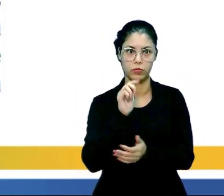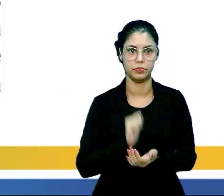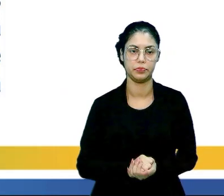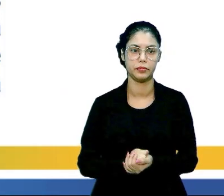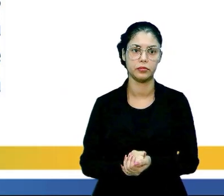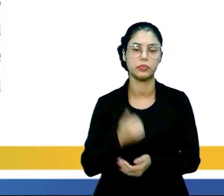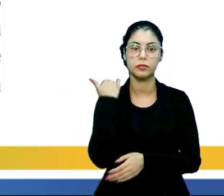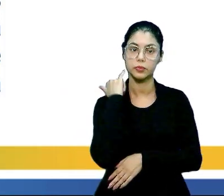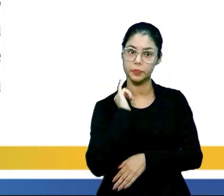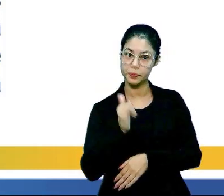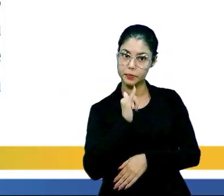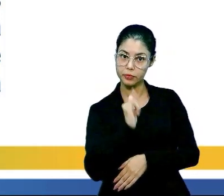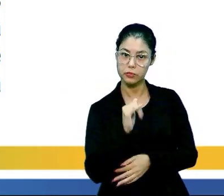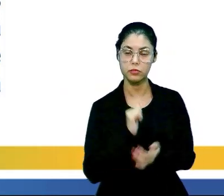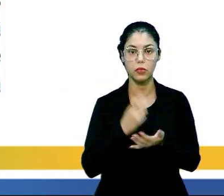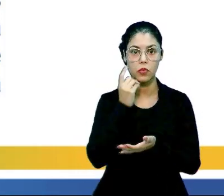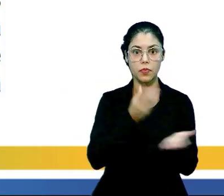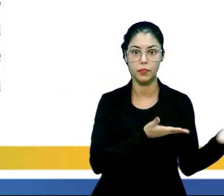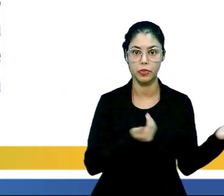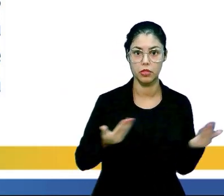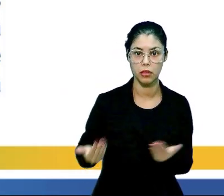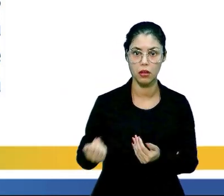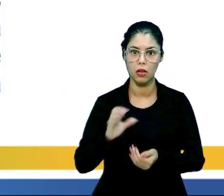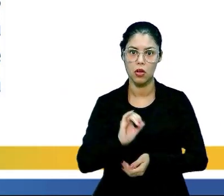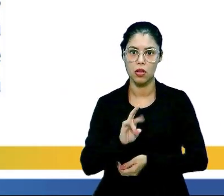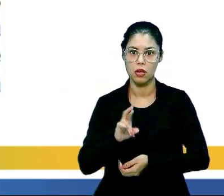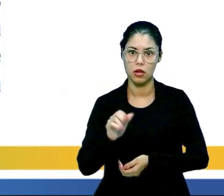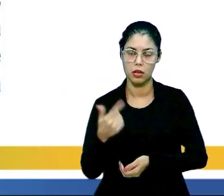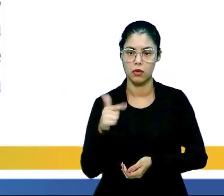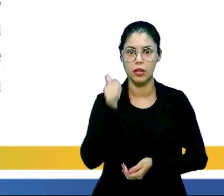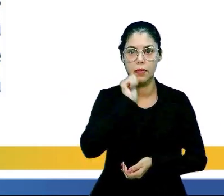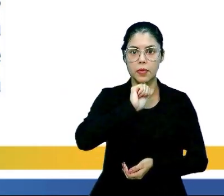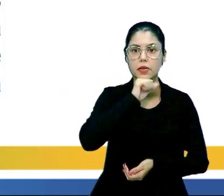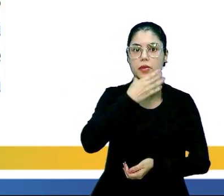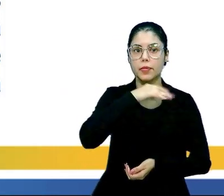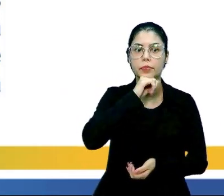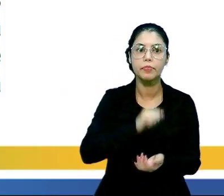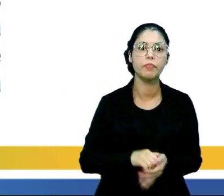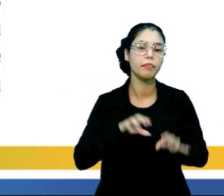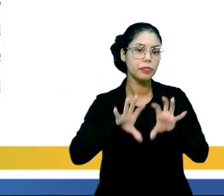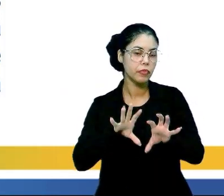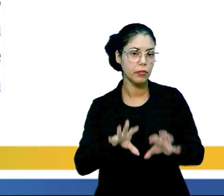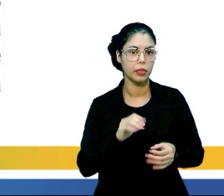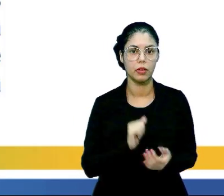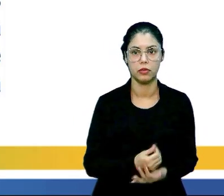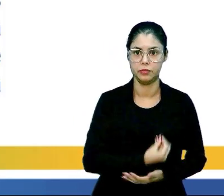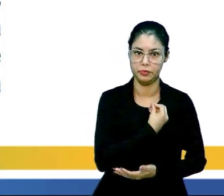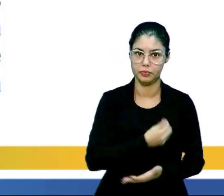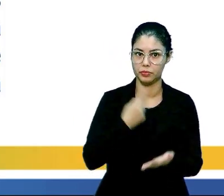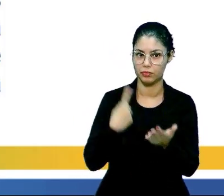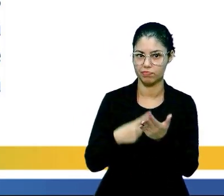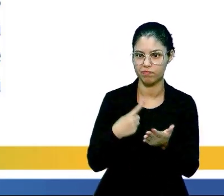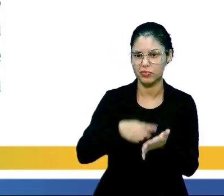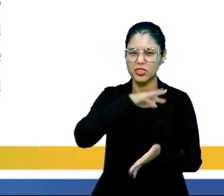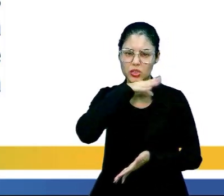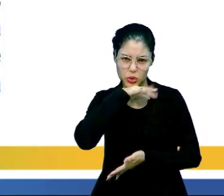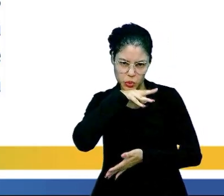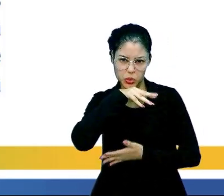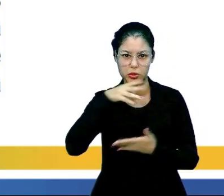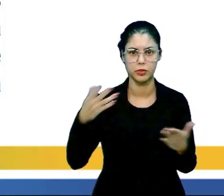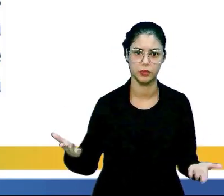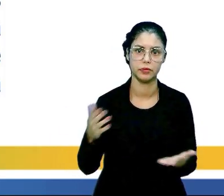Cabret, narra-se o cotidiano de um jovem garoto órfão que, apesar de viver sob